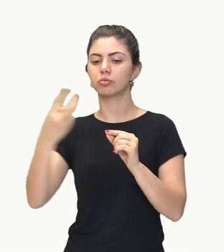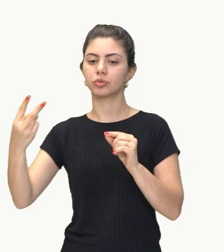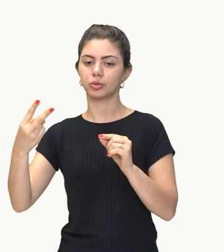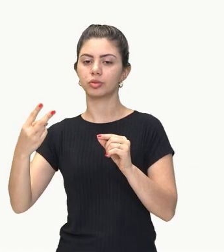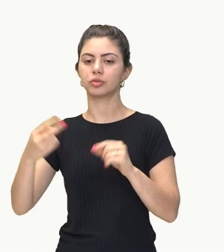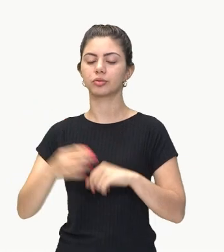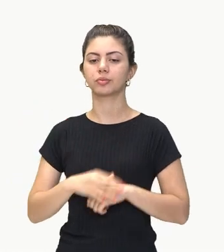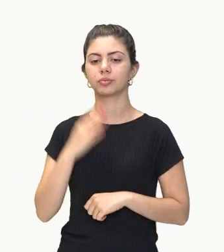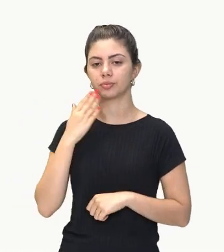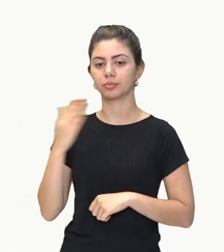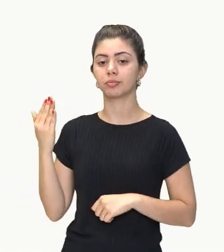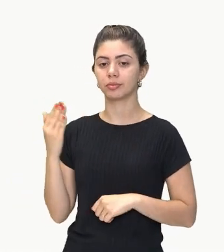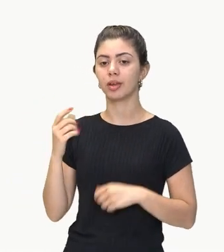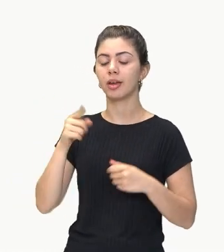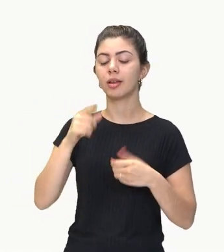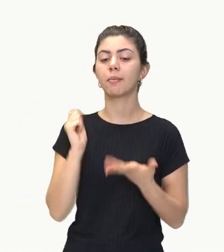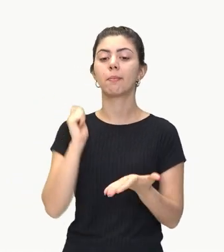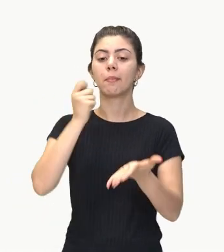gastou R$